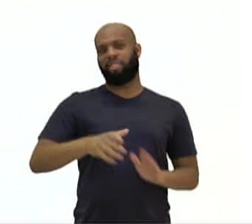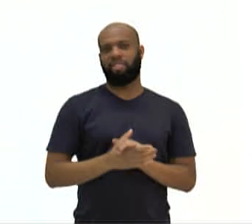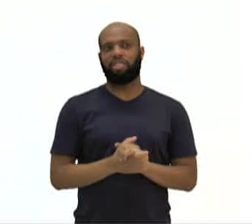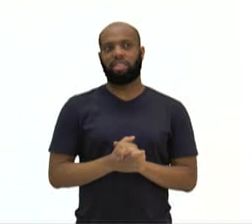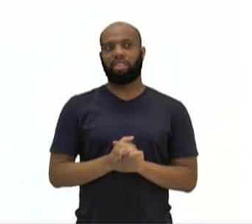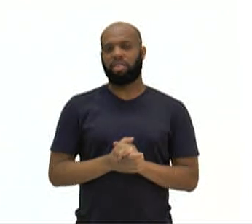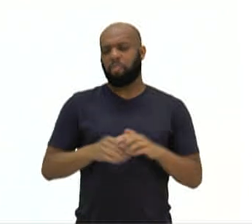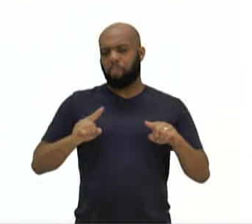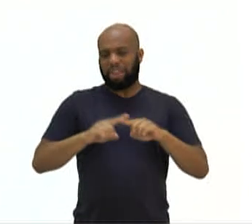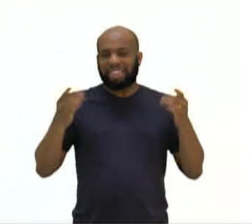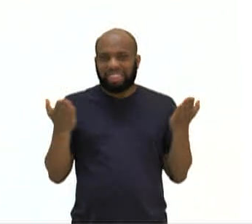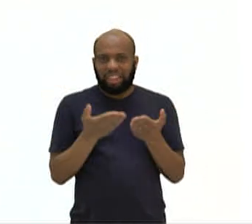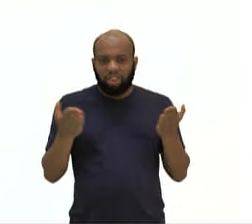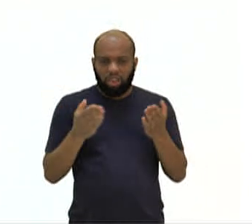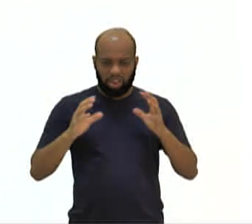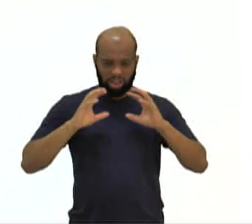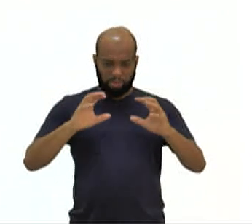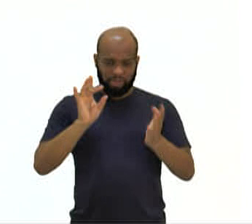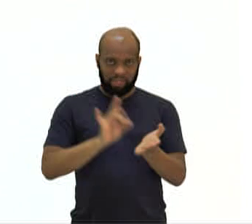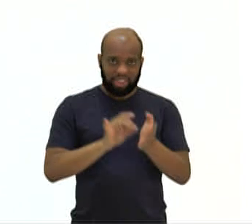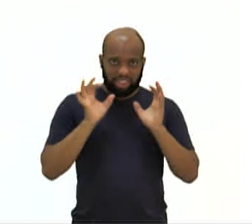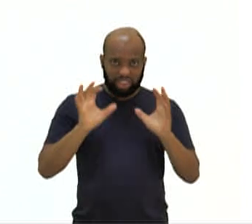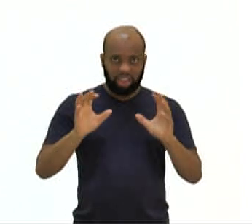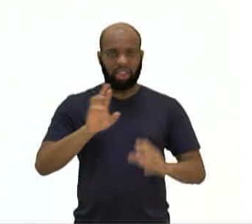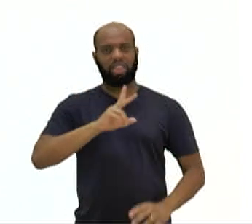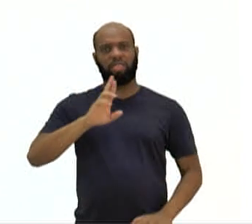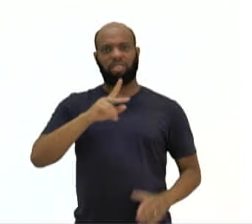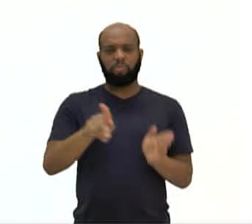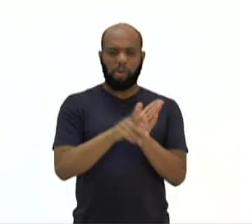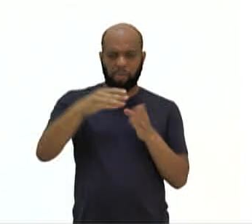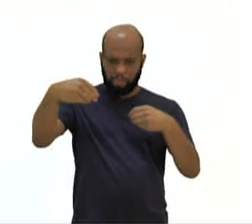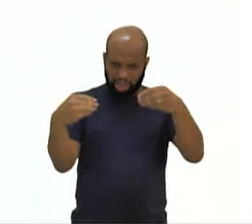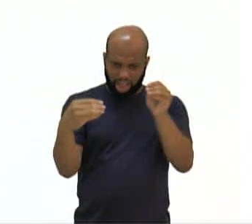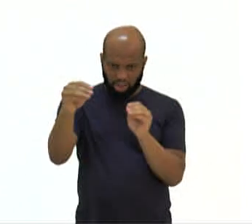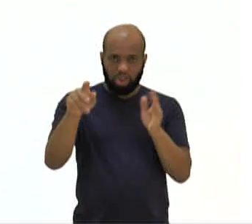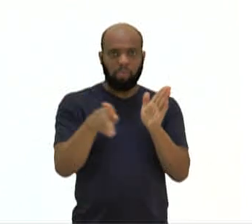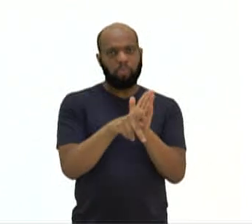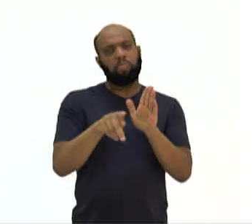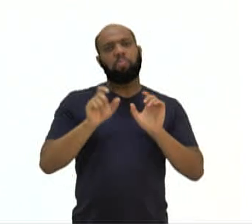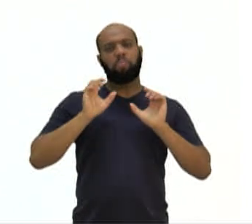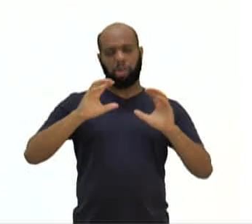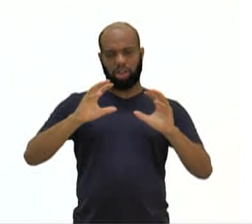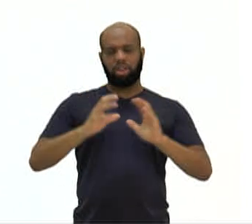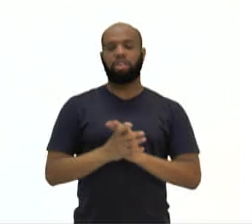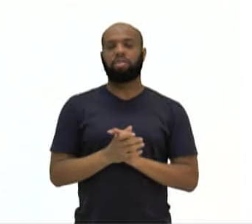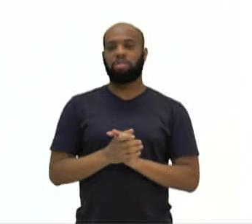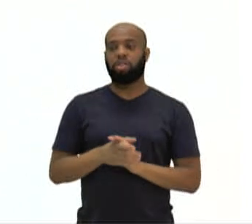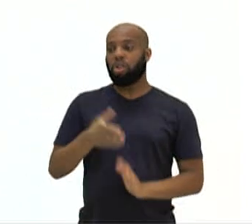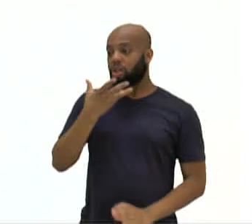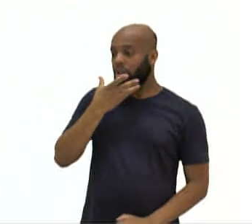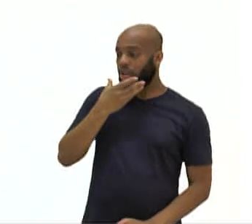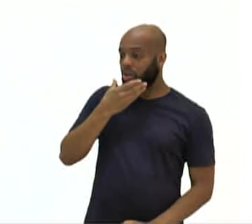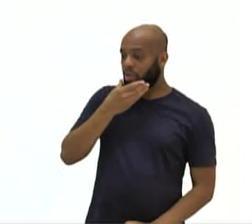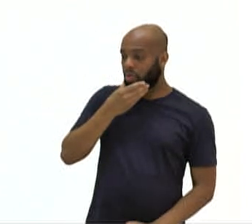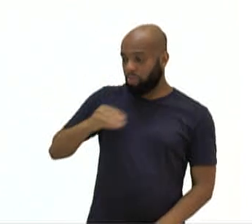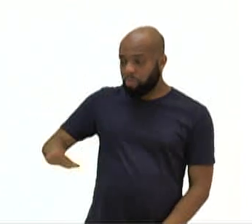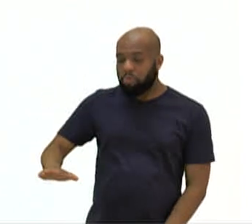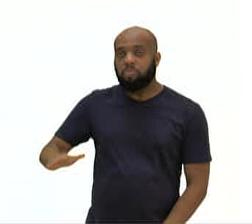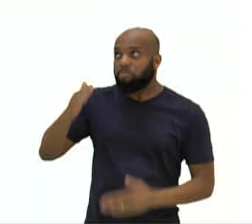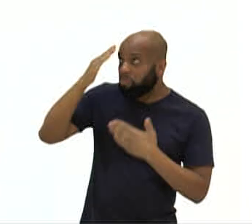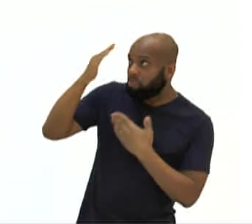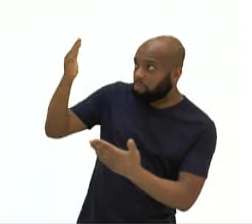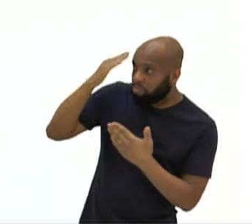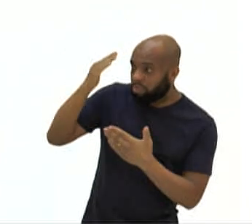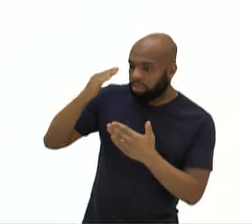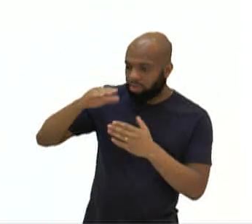Agora não era mais de couro, era de plástico, mas era uma bola. O garoto agradeceu, desembrulhou a